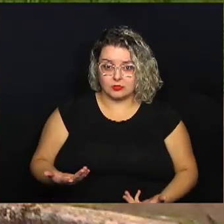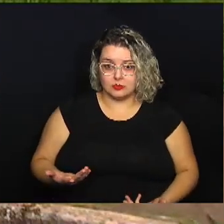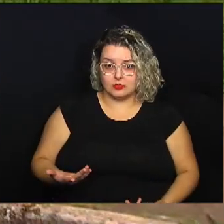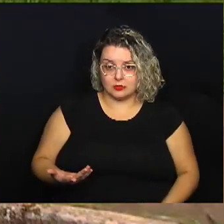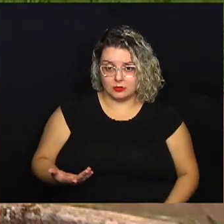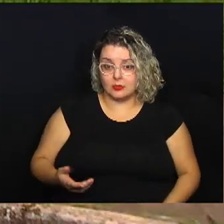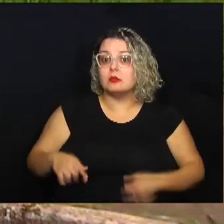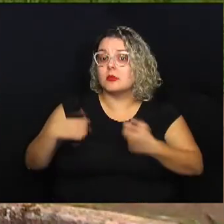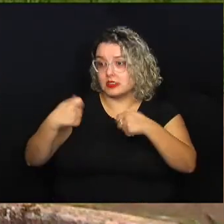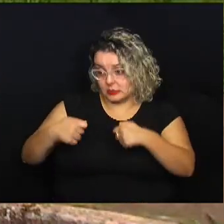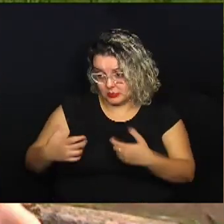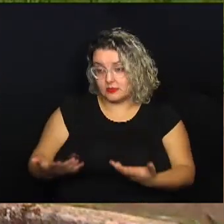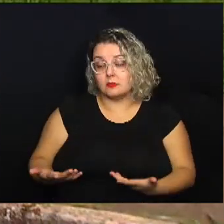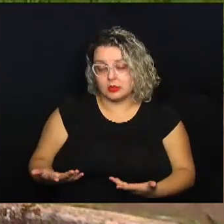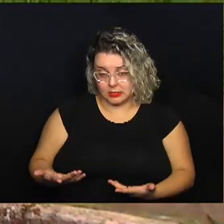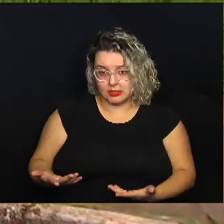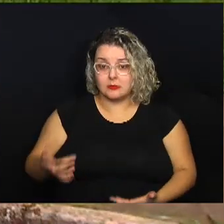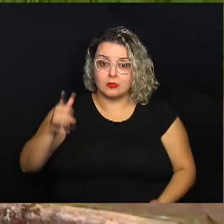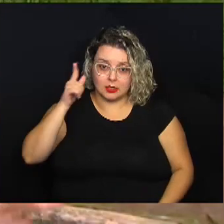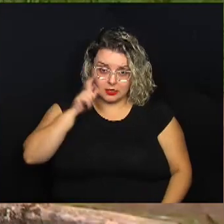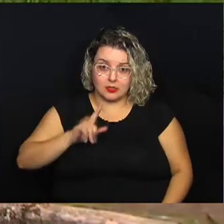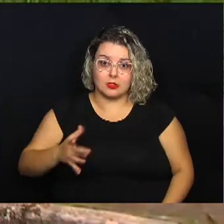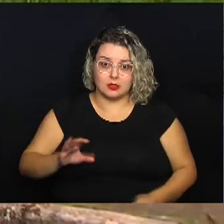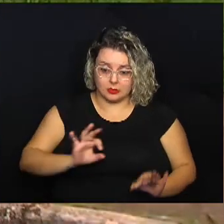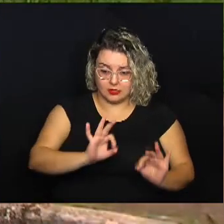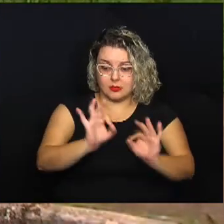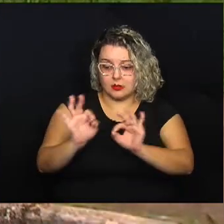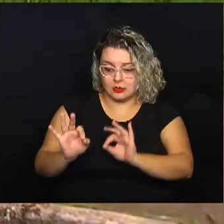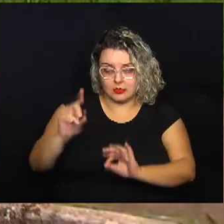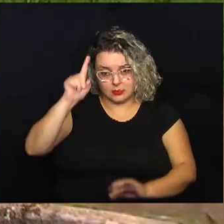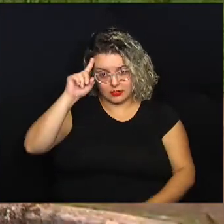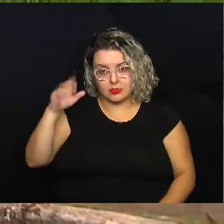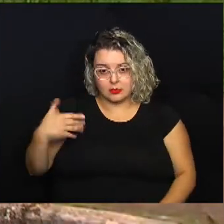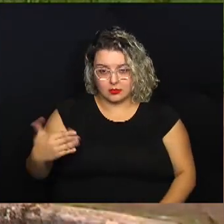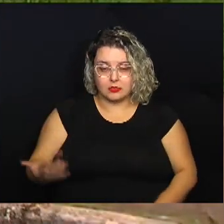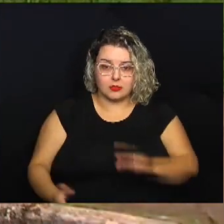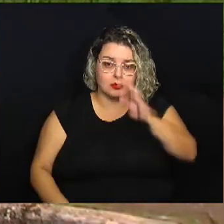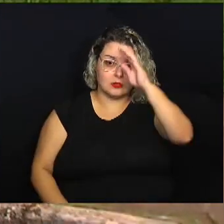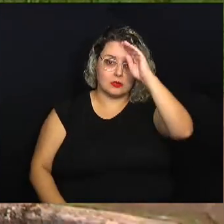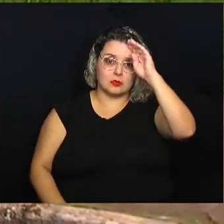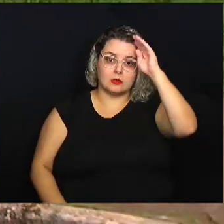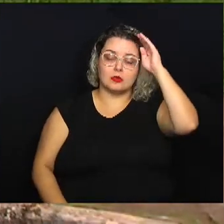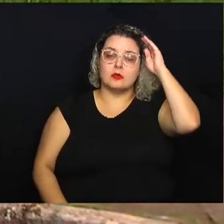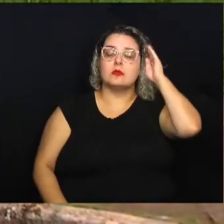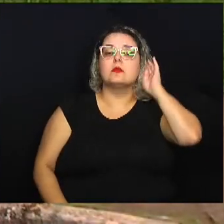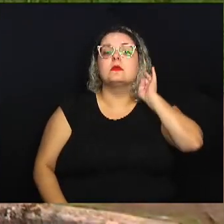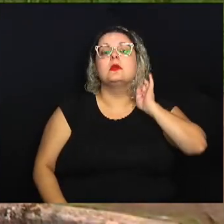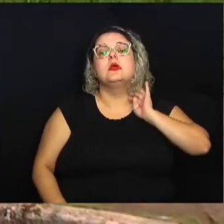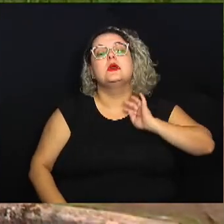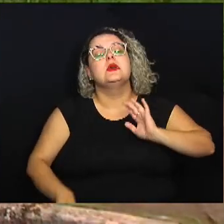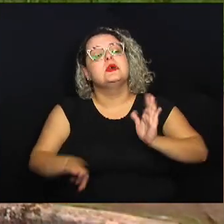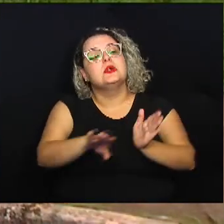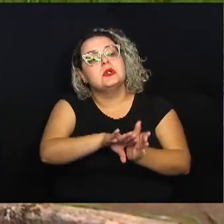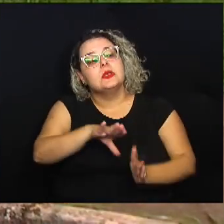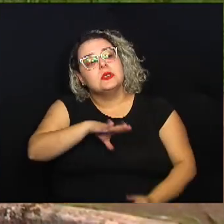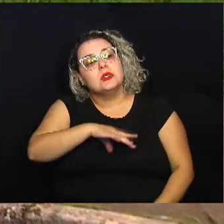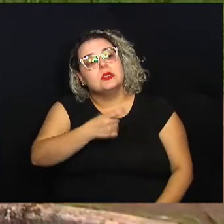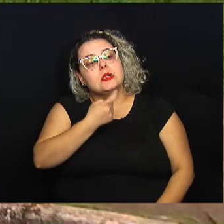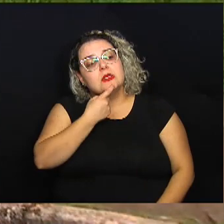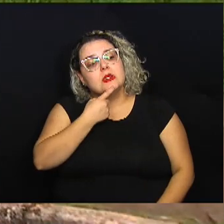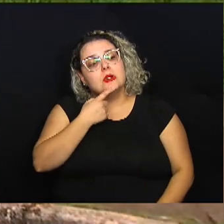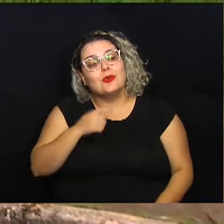é necessário para que você consiga acompanhar essa rotina, né? Então, chegando aqui em Campinas, qual foi a sua